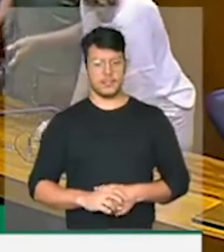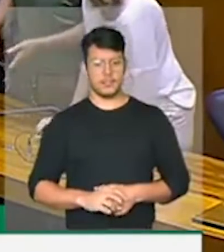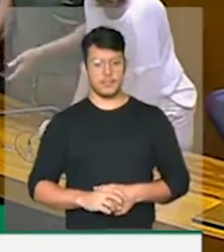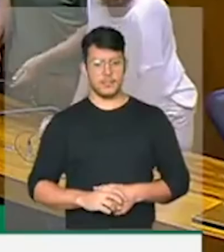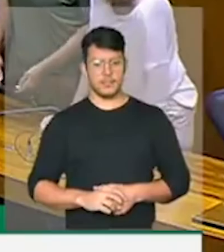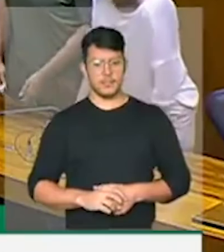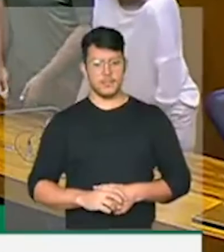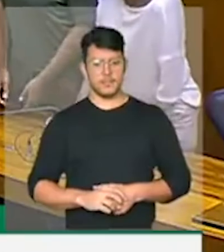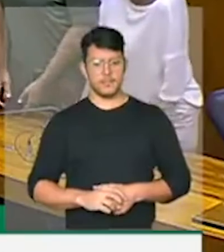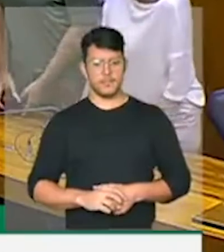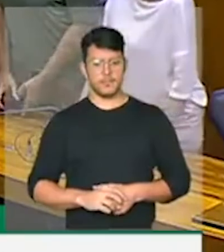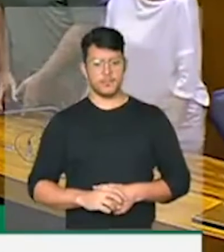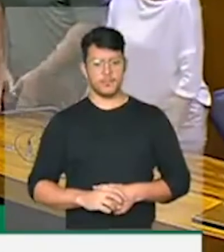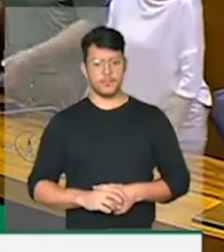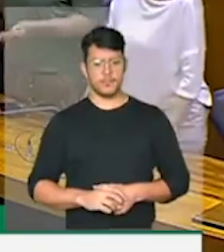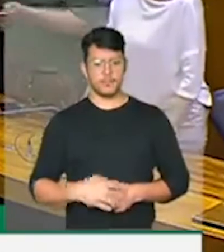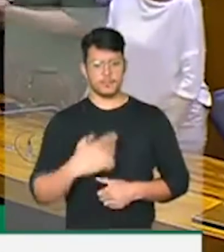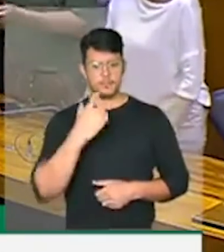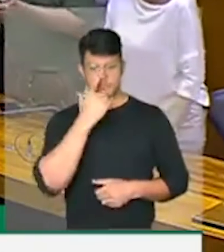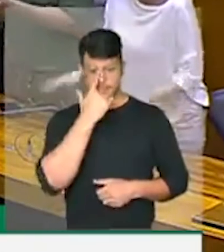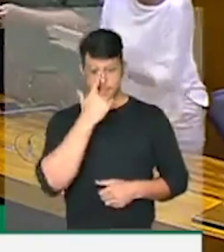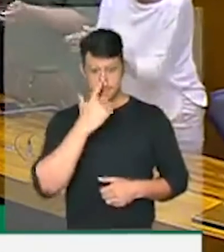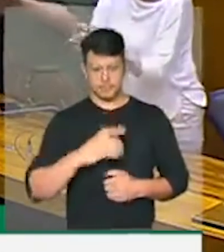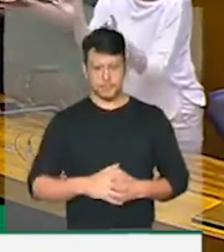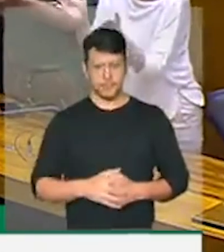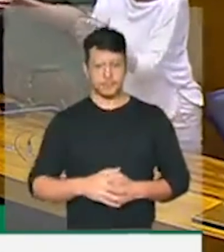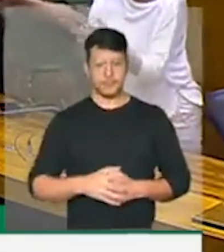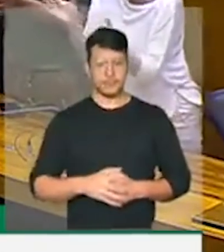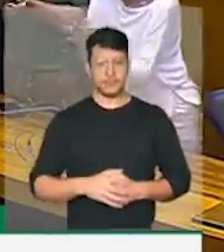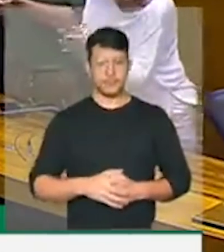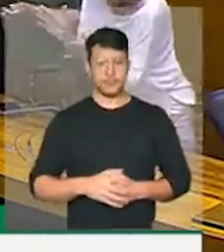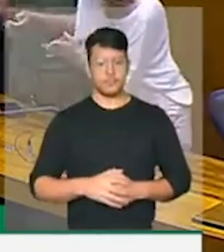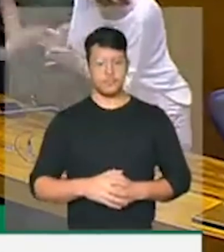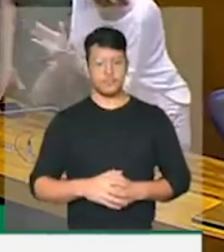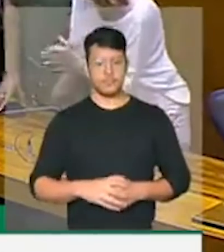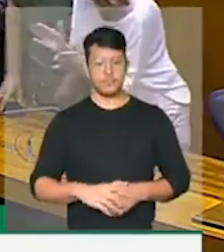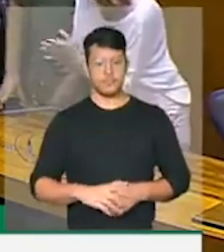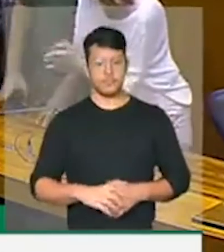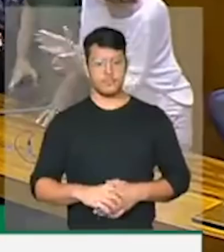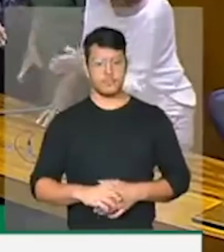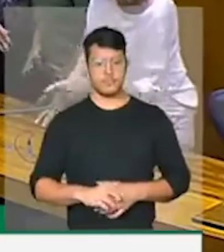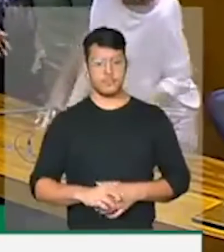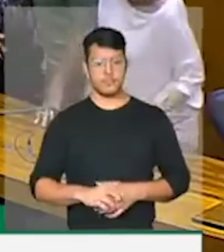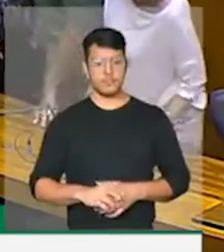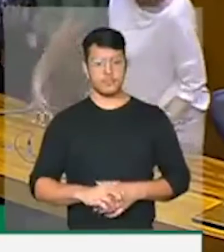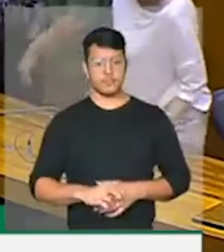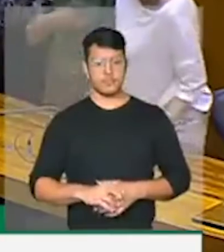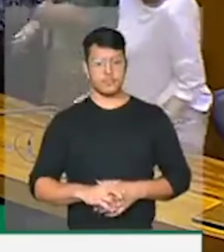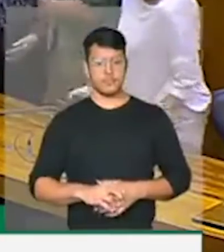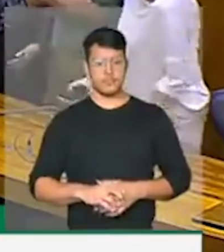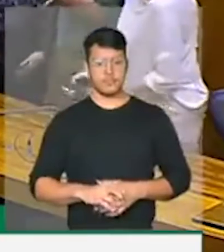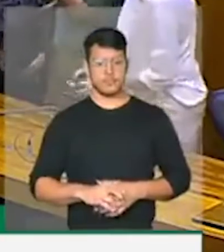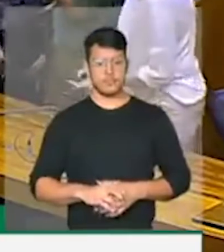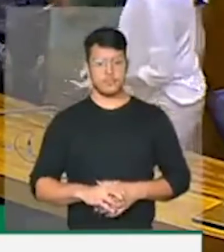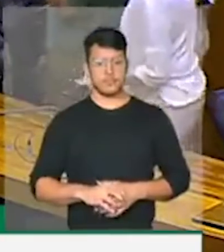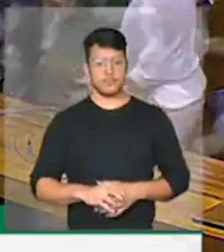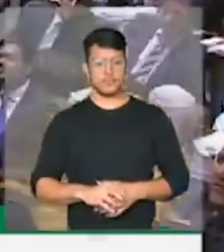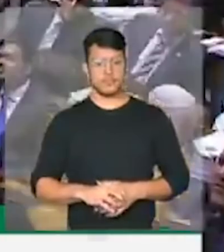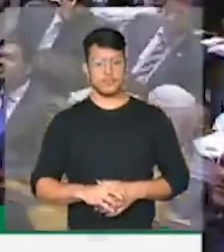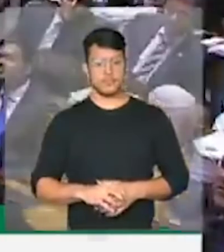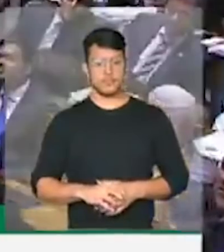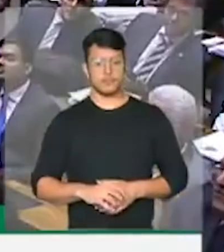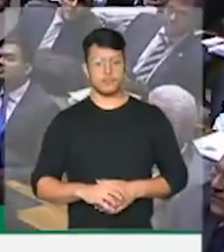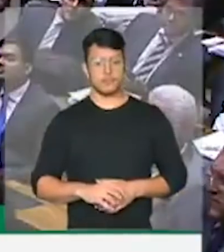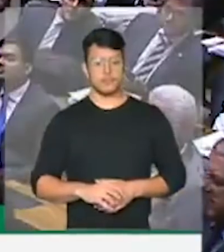e pregar o amor. Fora, Bolsonaro! Bora, Bolsonaro! Pelo tempo